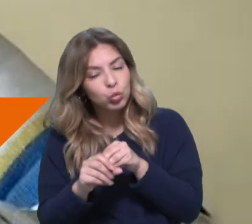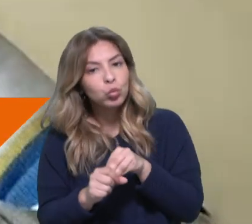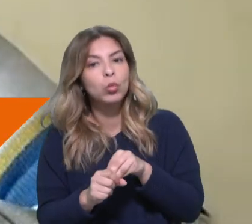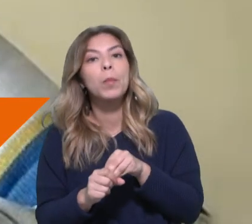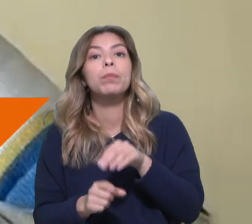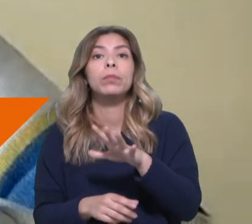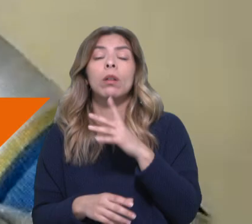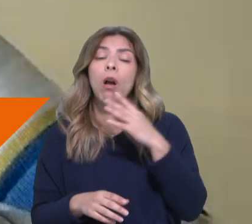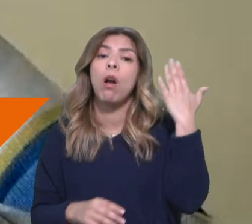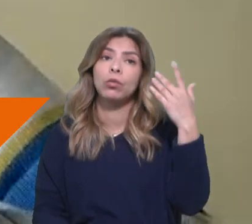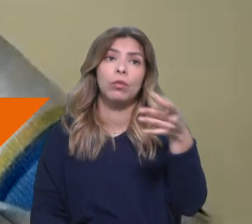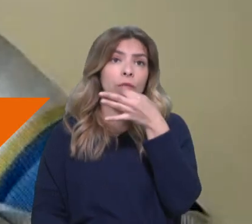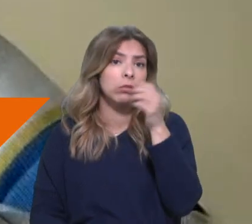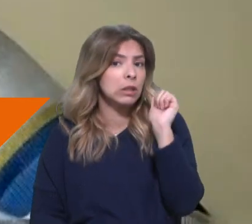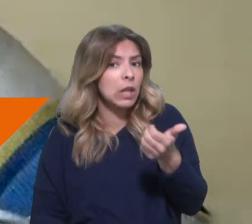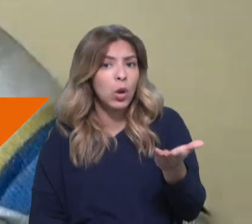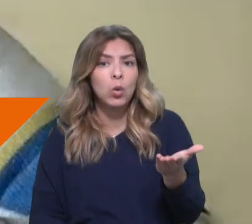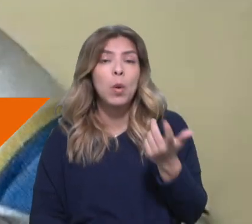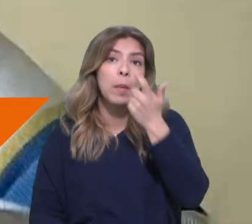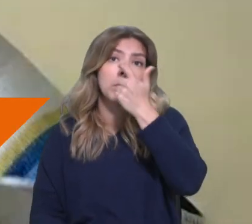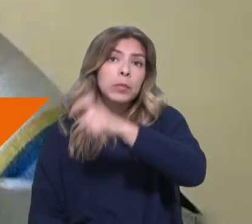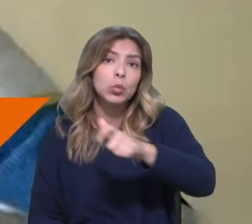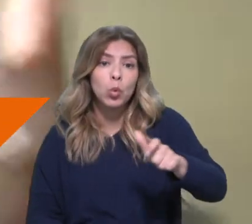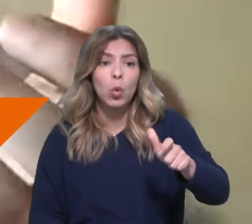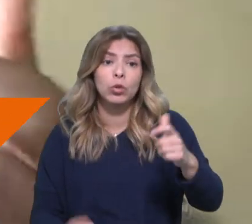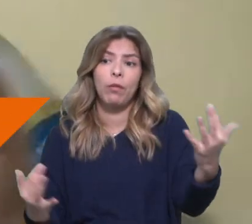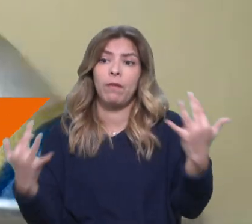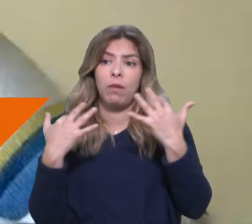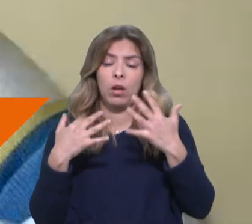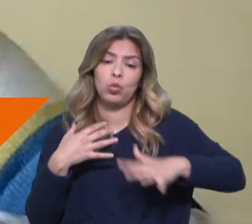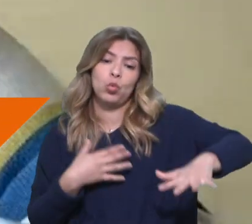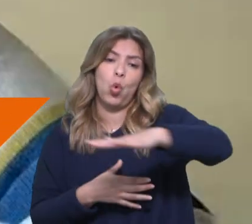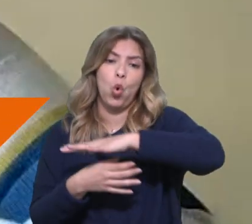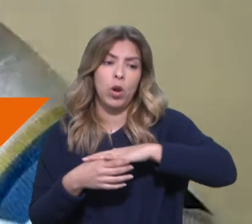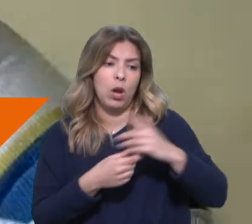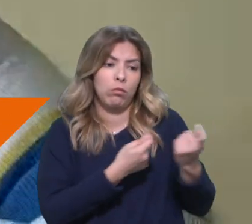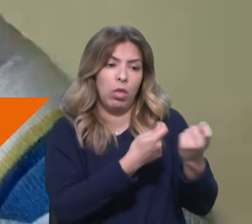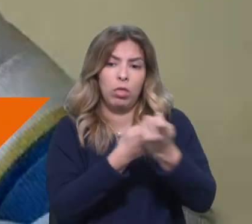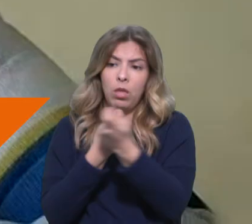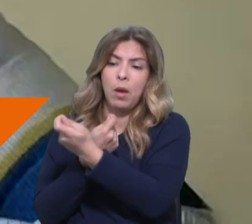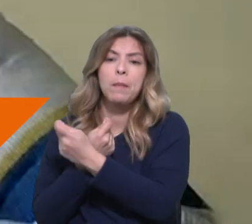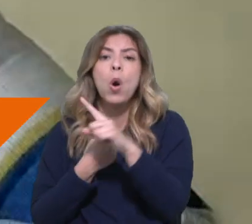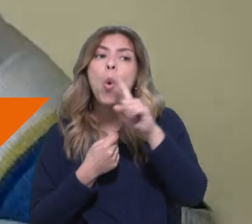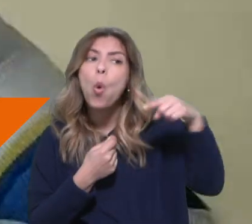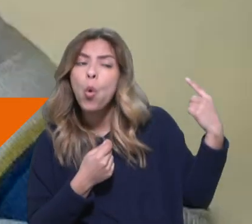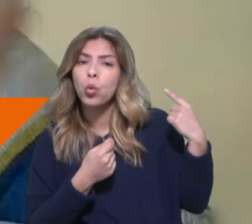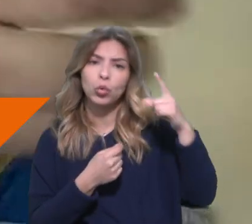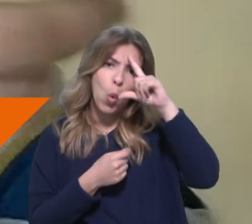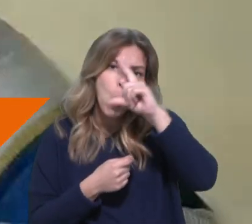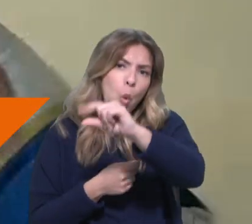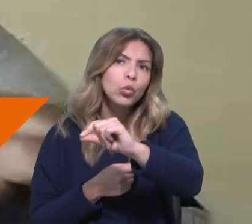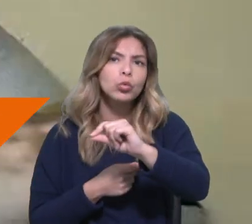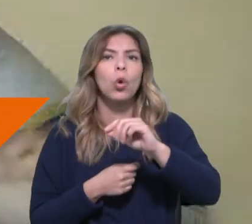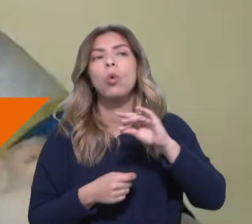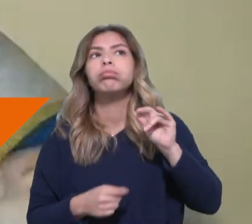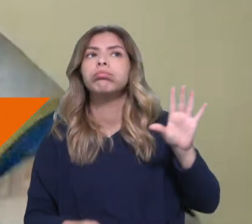o Luís falava sobre isso, nós somos procurados por pessoas de Santa Maria da Feira, do Conselho dos Limites, mas também temos muitas pessoas que vêm de outros distritos, de pontos distantes